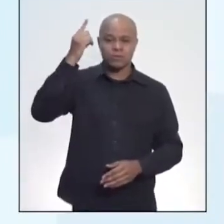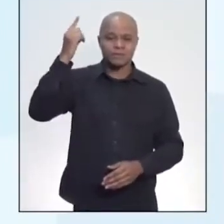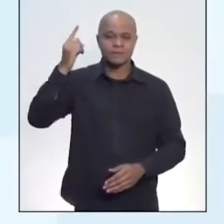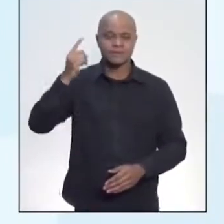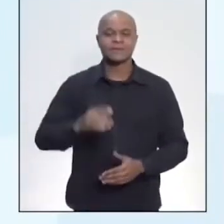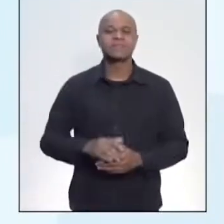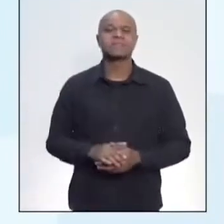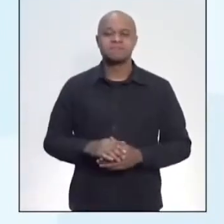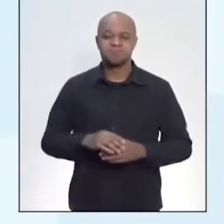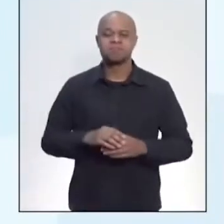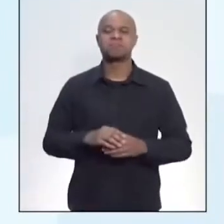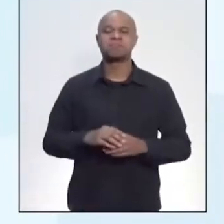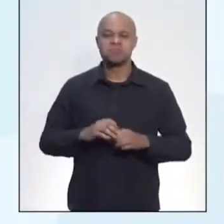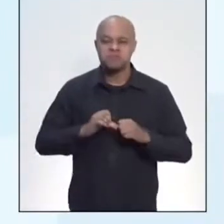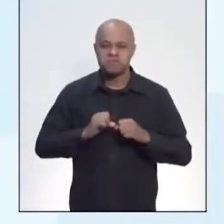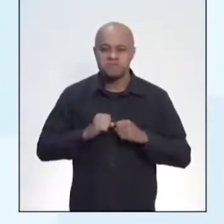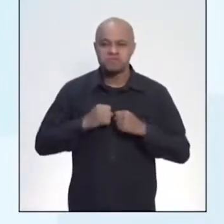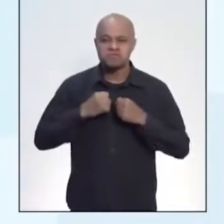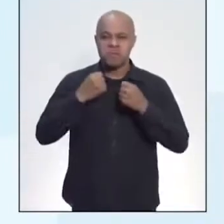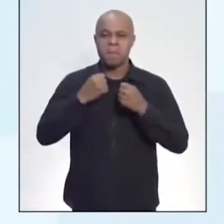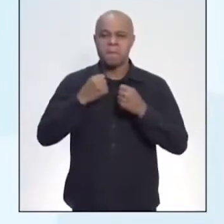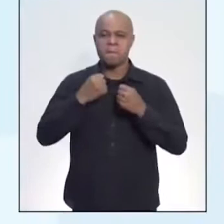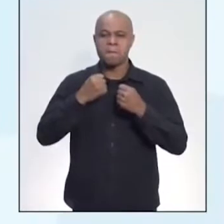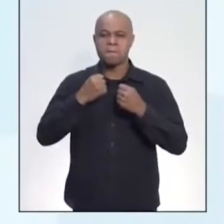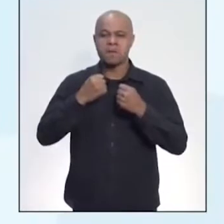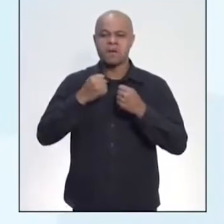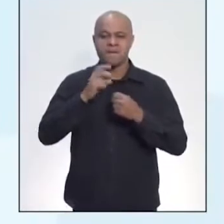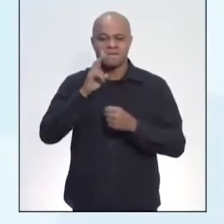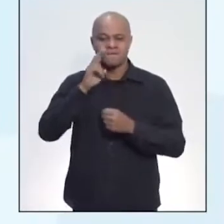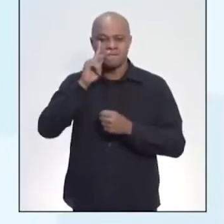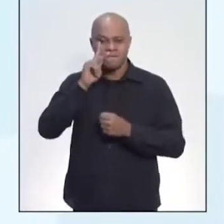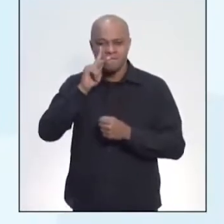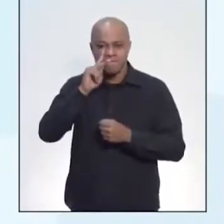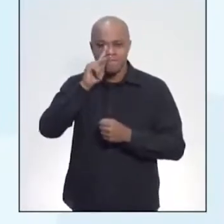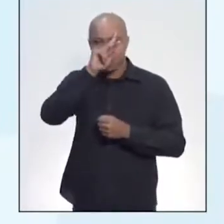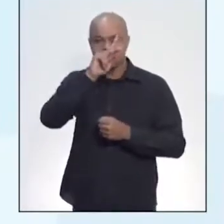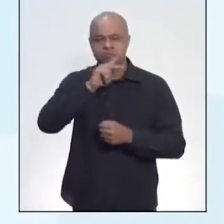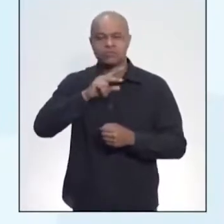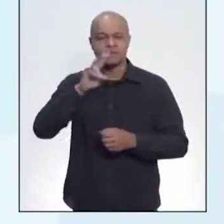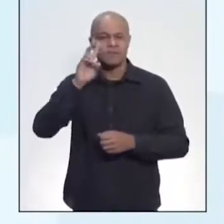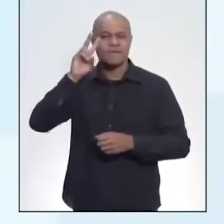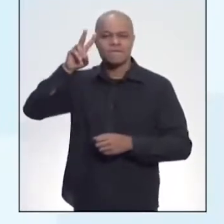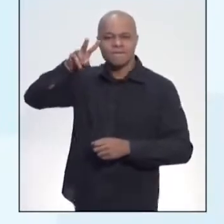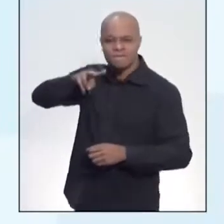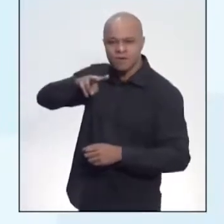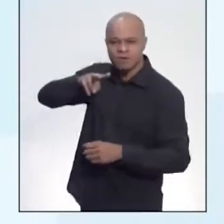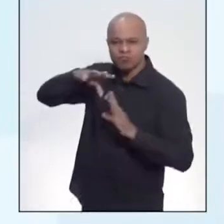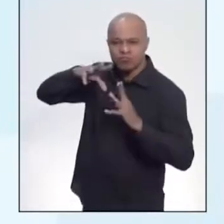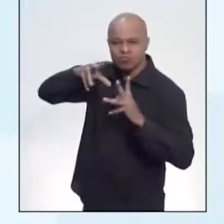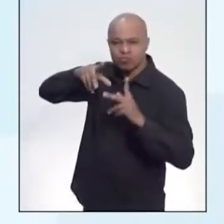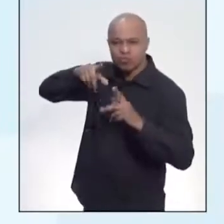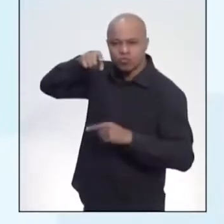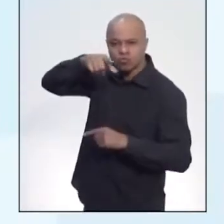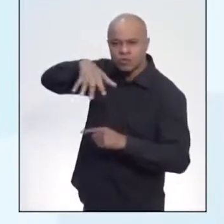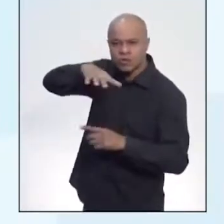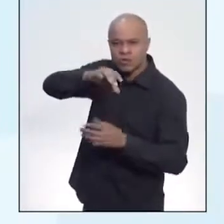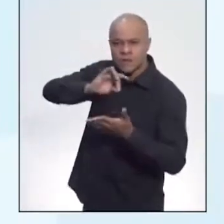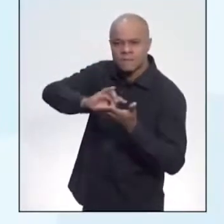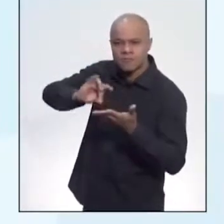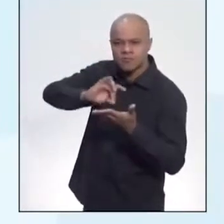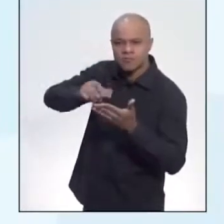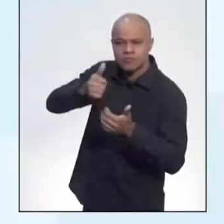cidade toda fortificado Então quem está lá no alto consegue avistar os inimigos que estão se aproximando